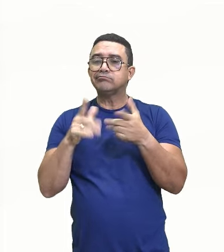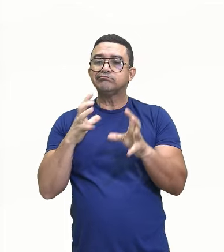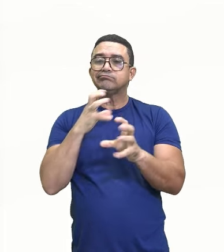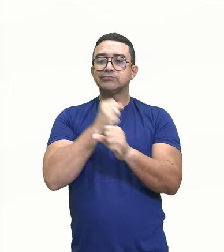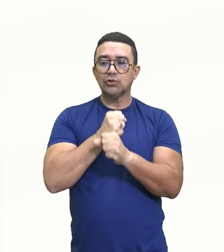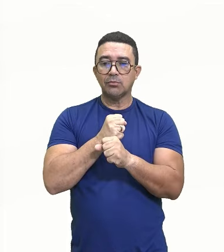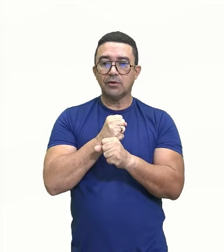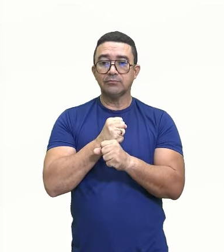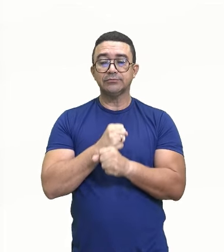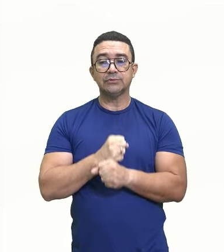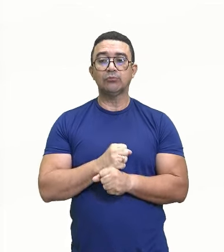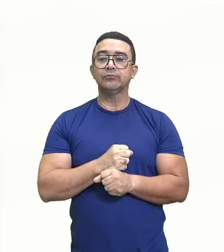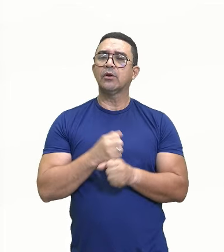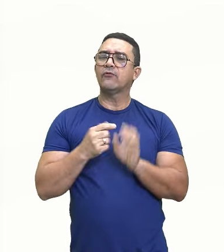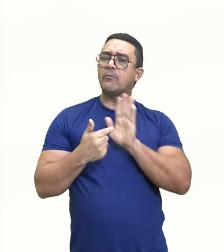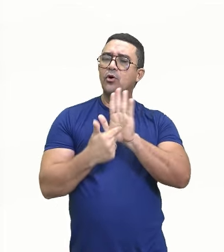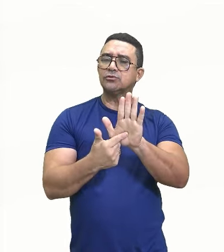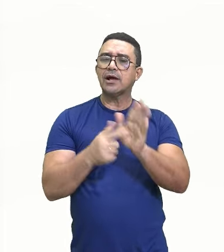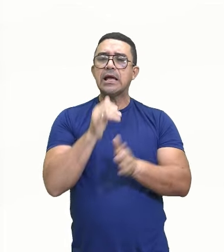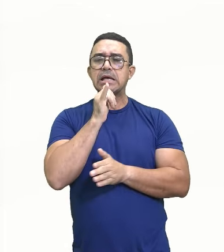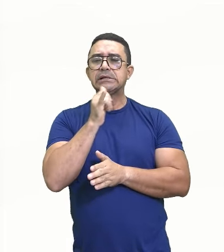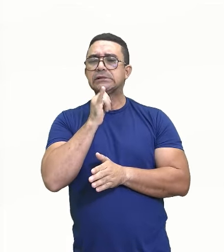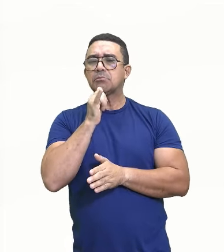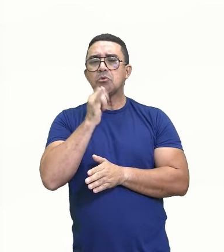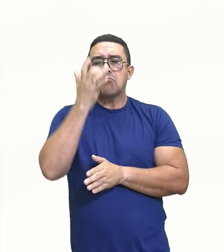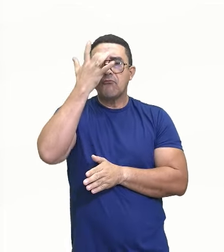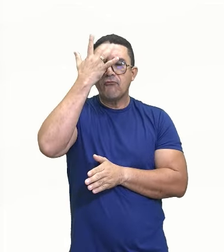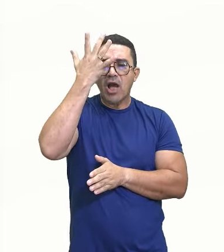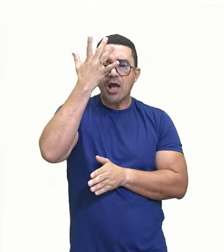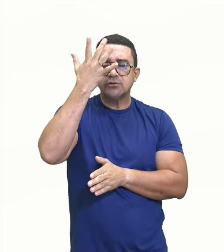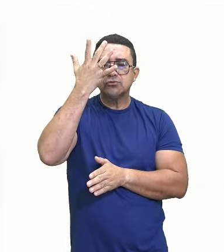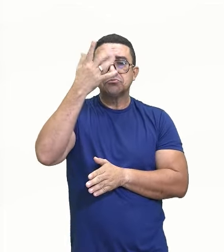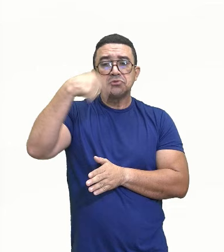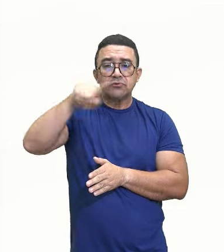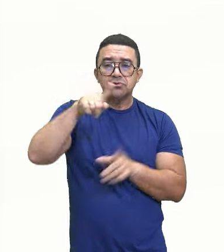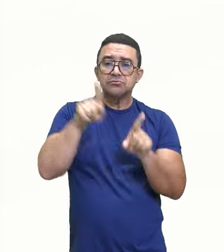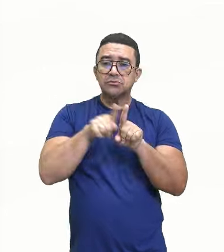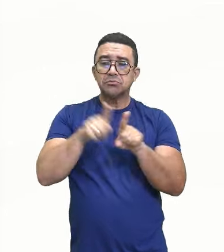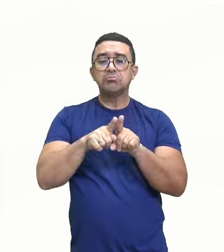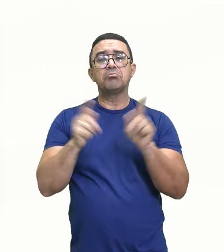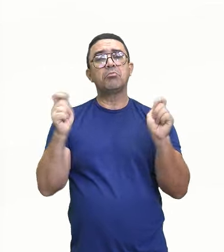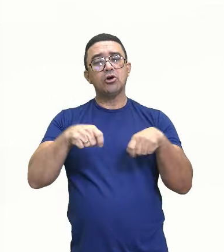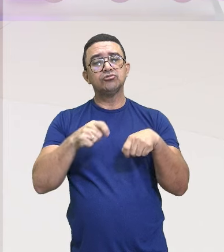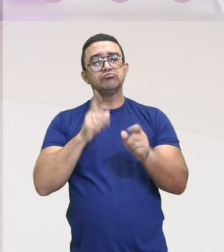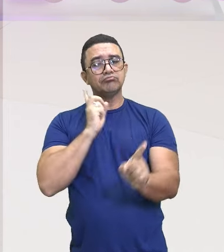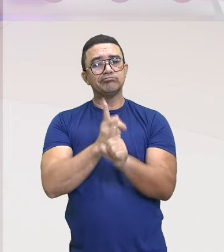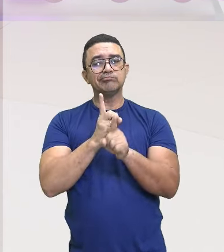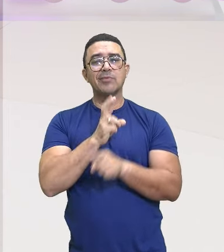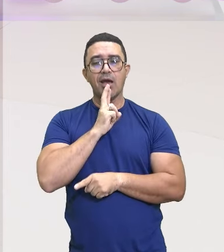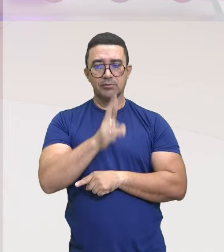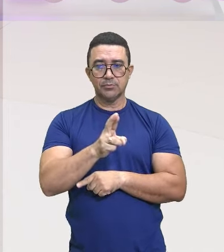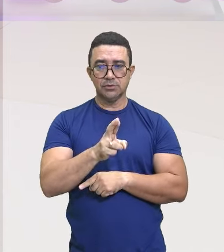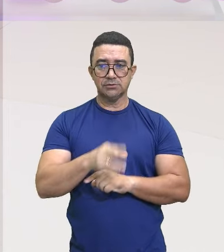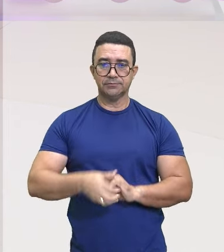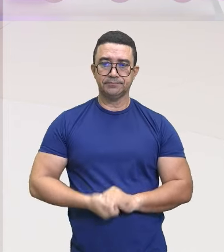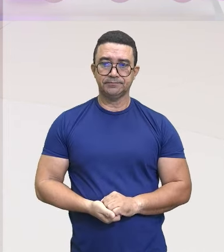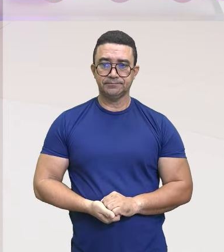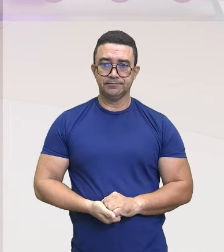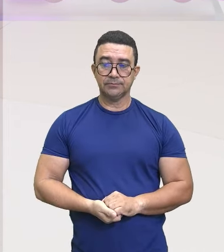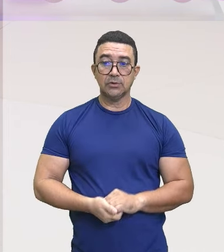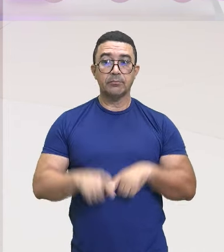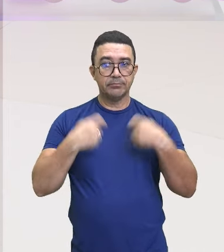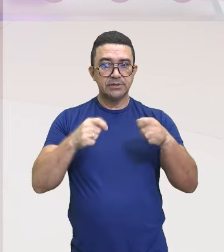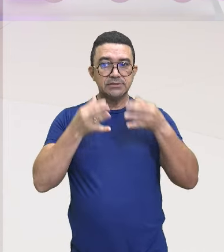aqui um exemplo bem prático para que a gente possa aí solucionar. Então, atenção agora, prestem